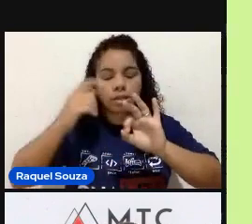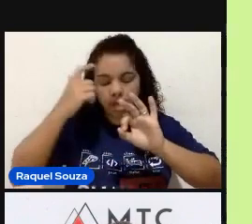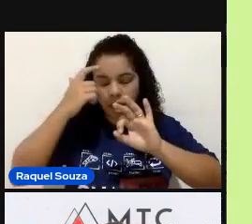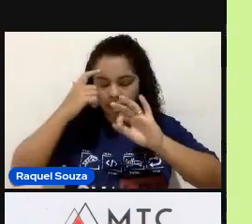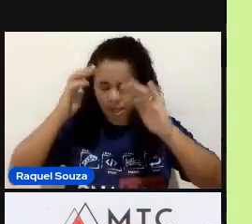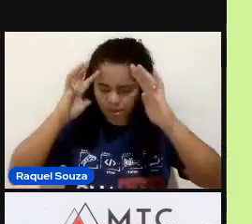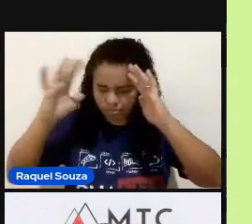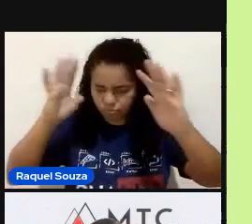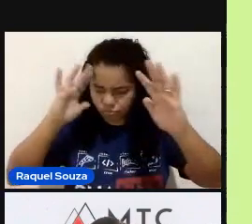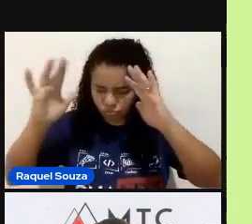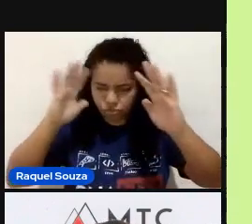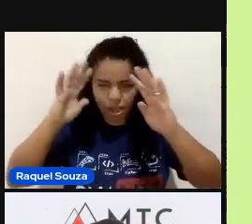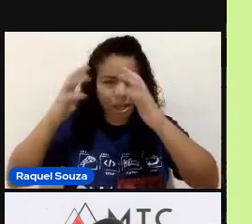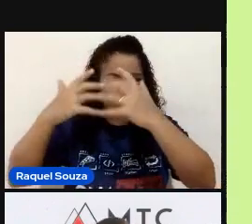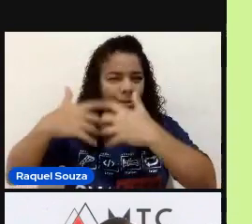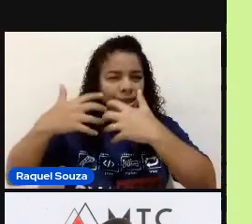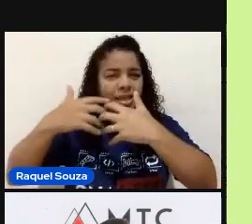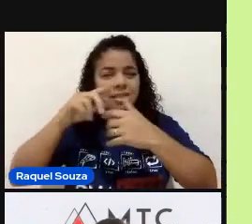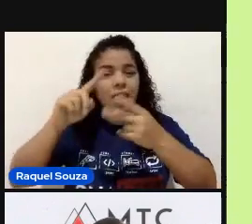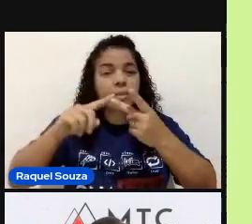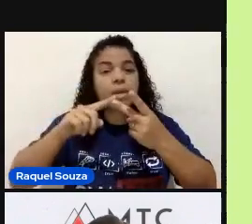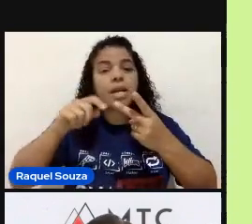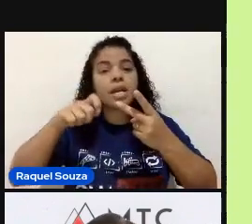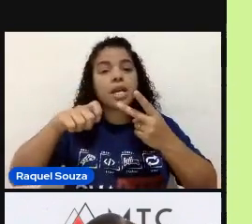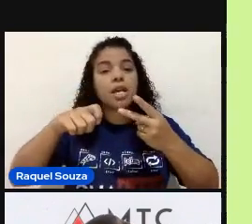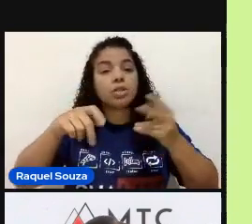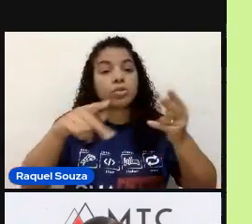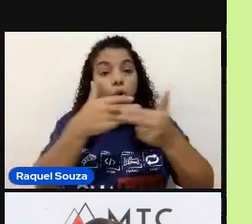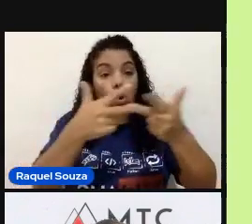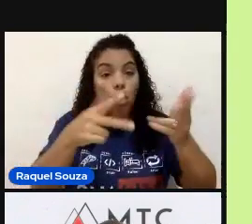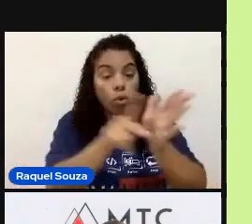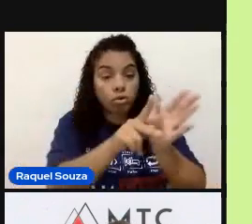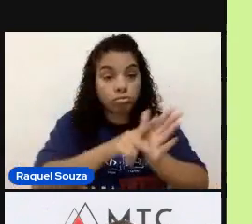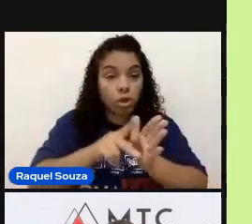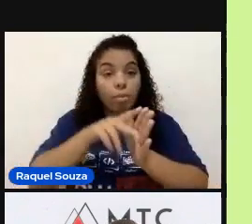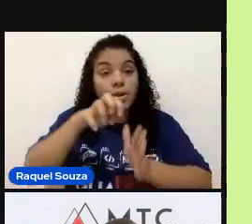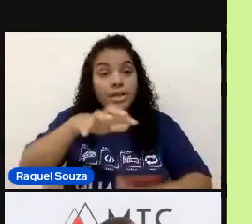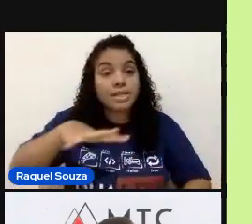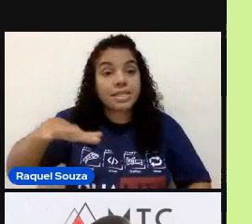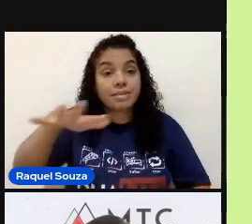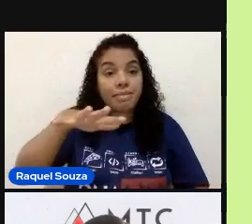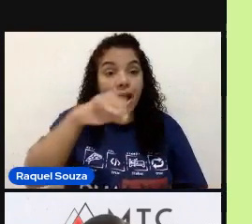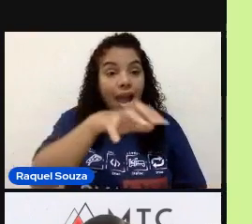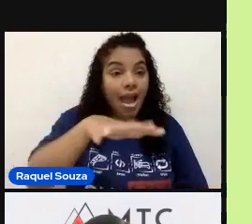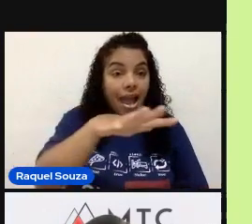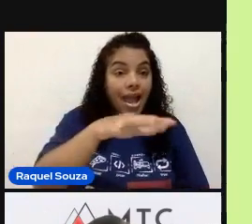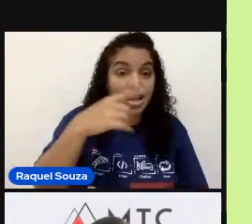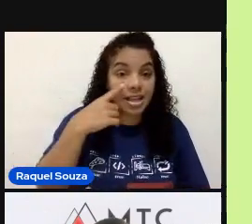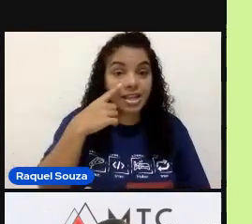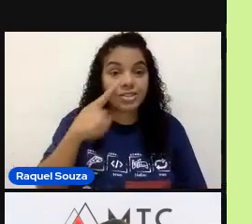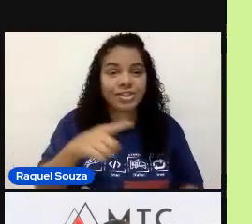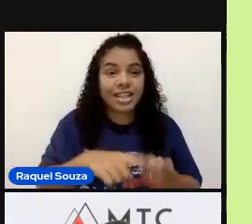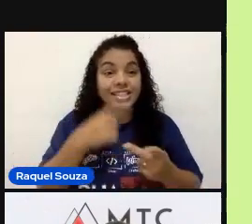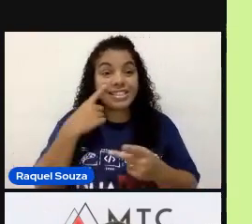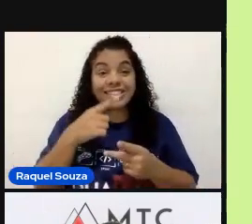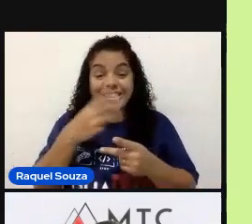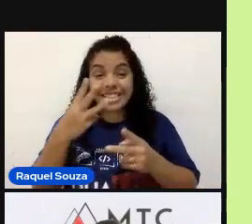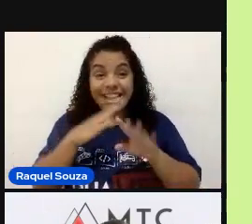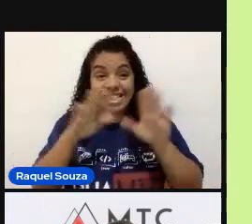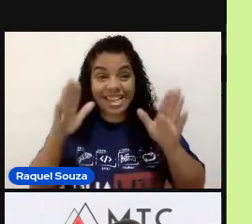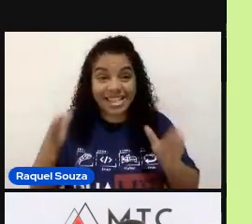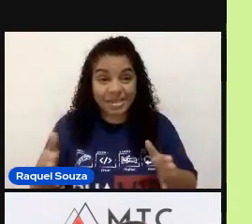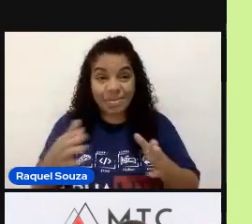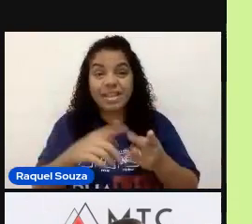e pertences e espaço, que é muito importante. Já vi que gente aí falou que também se vê nisso, de ter 3 mesas. E